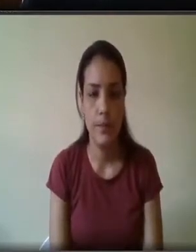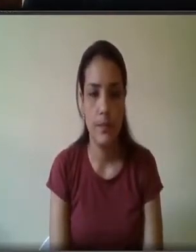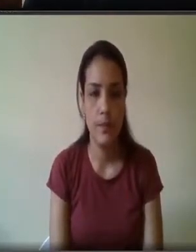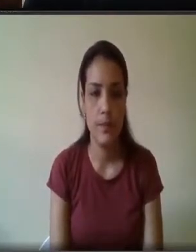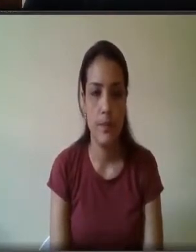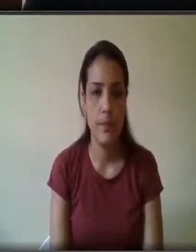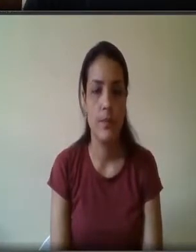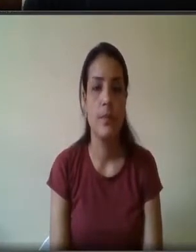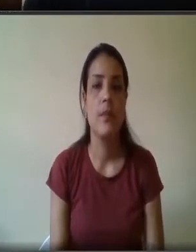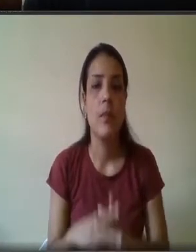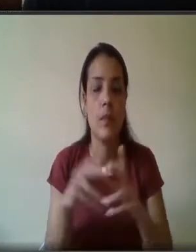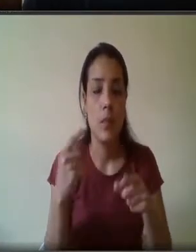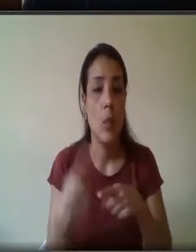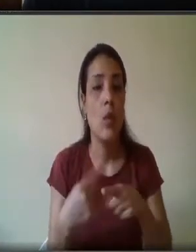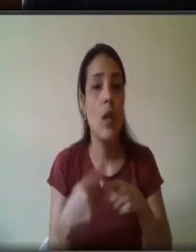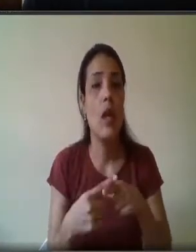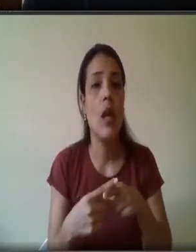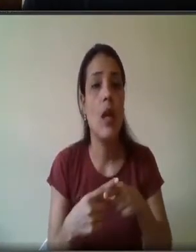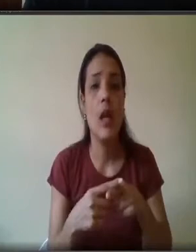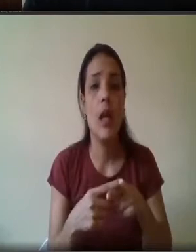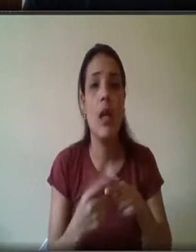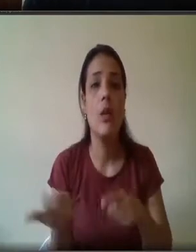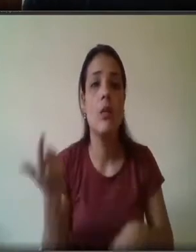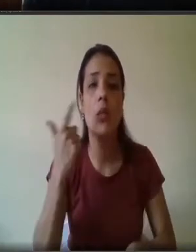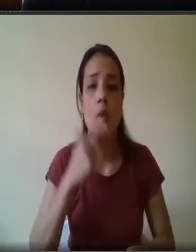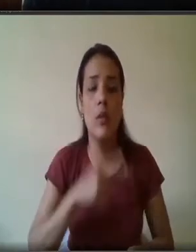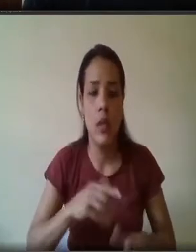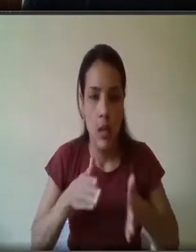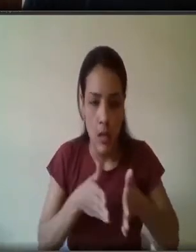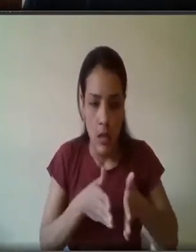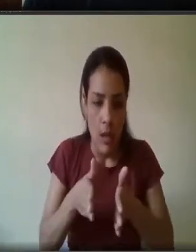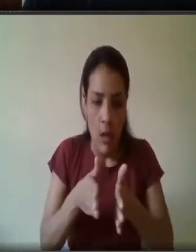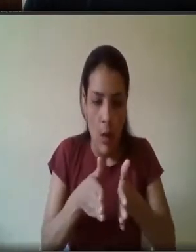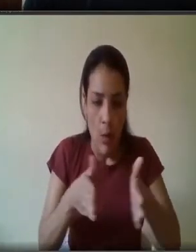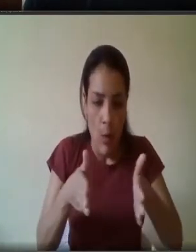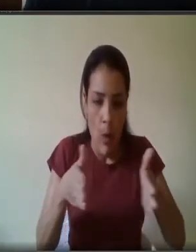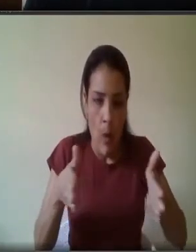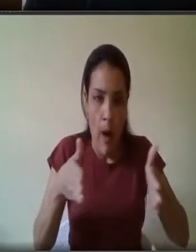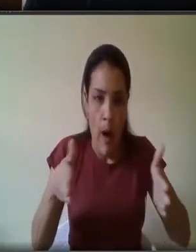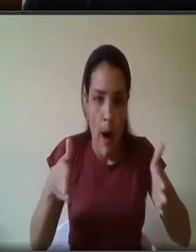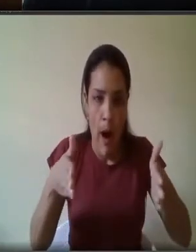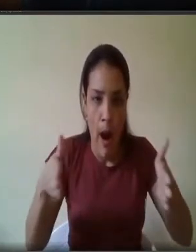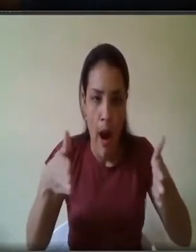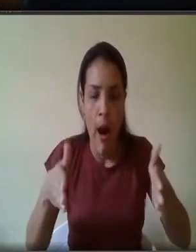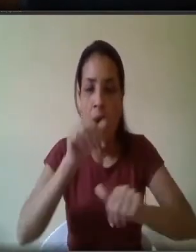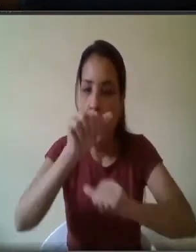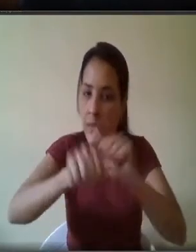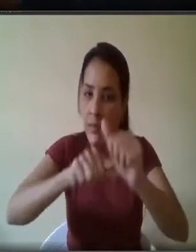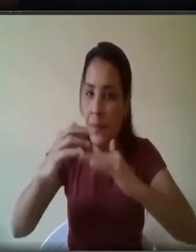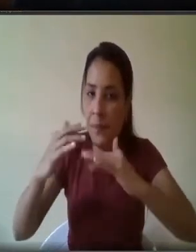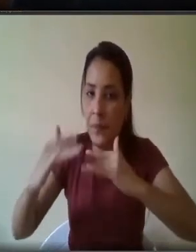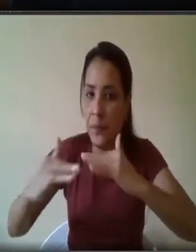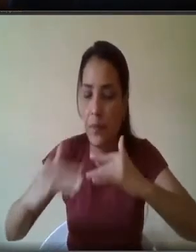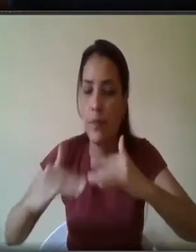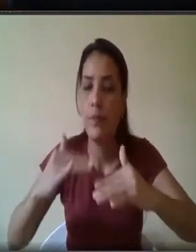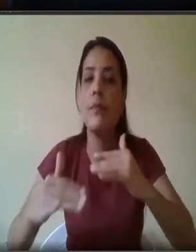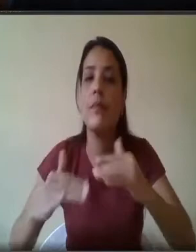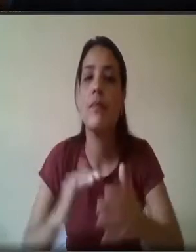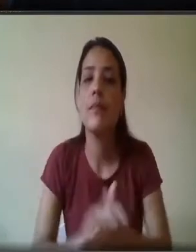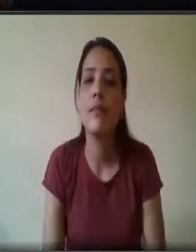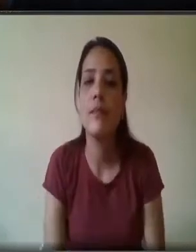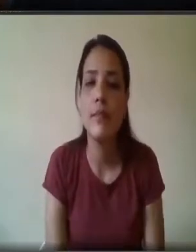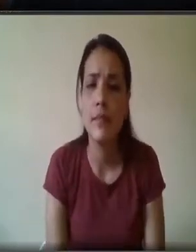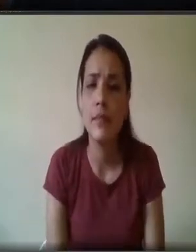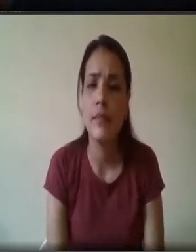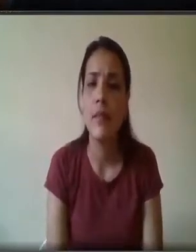dilatar mais um pouquinho, ou em forma de V. Mas também é a ação dos rios. Tá? Você pode ver aqui o Rio